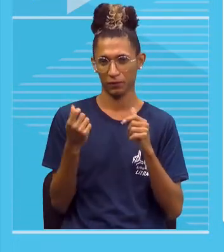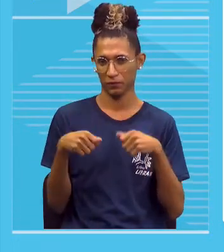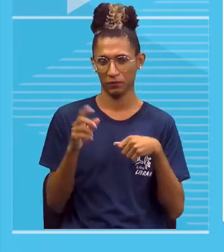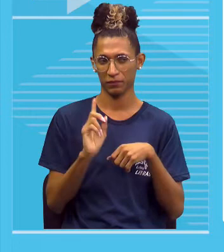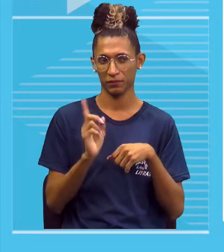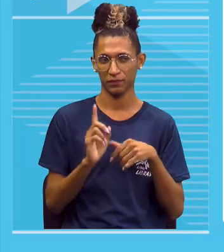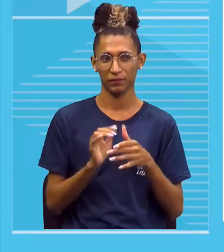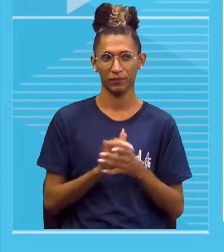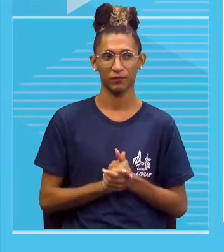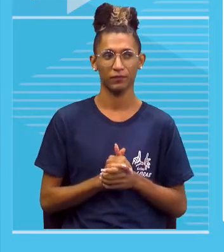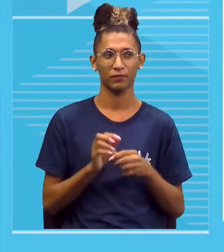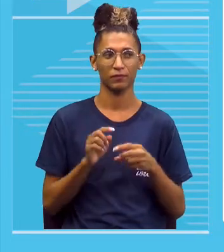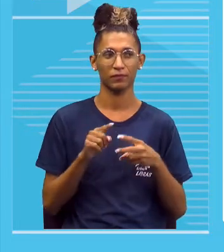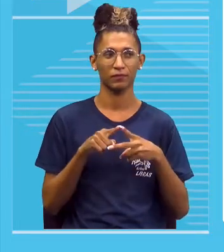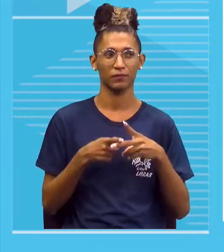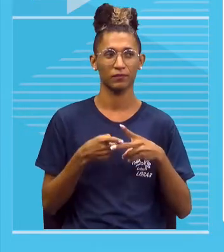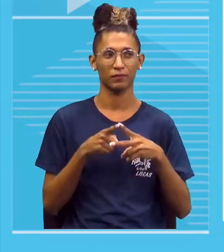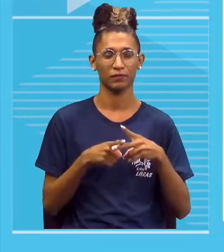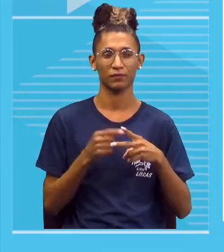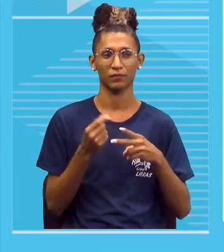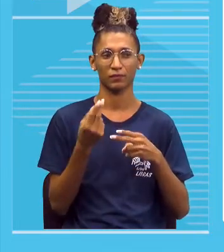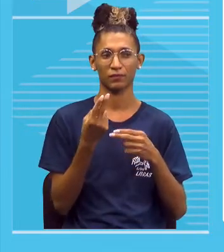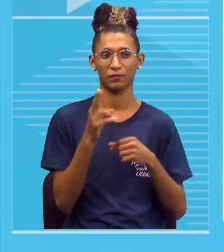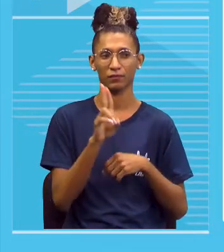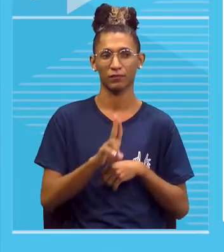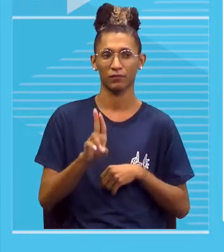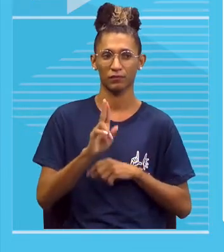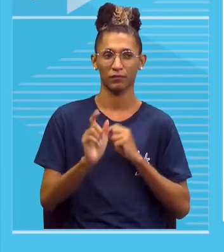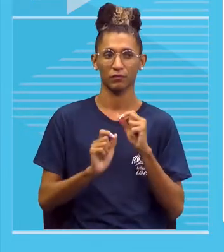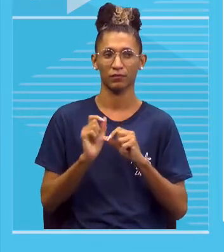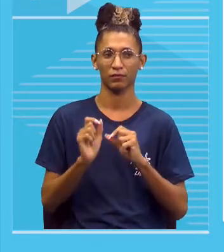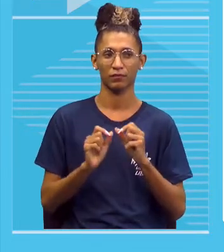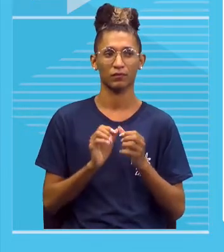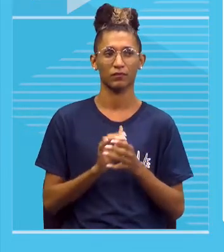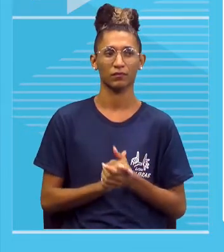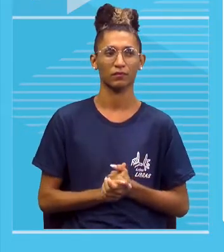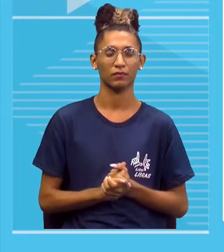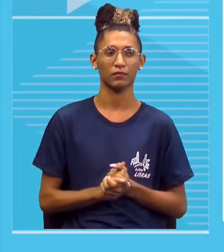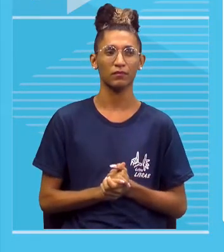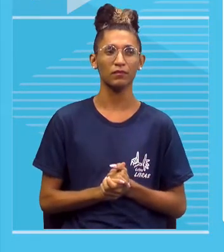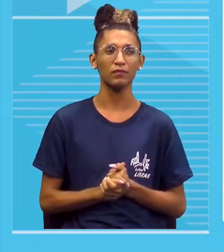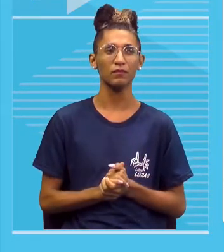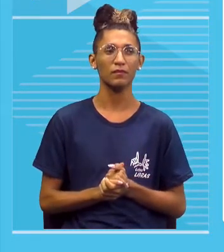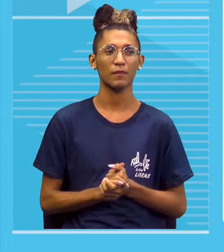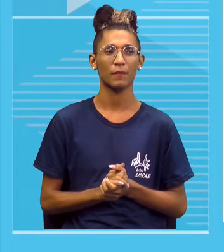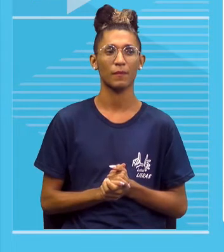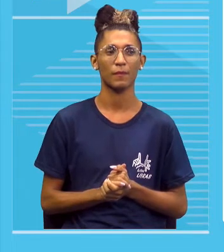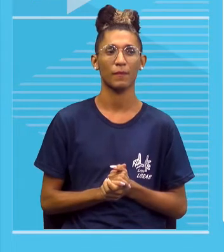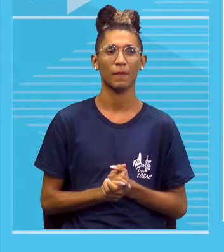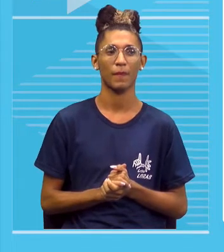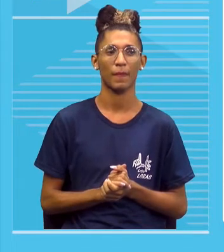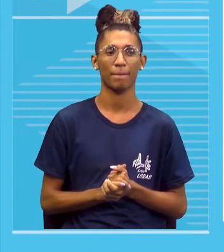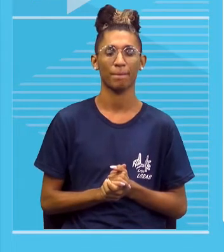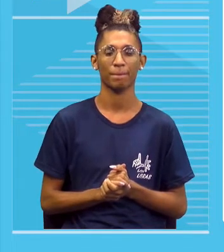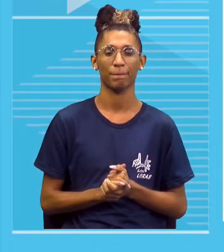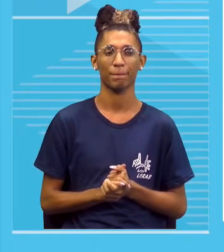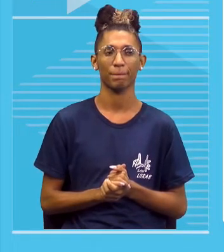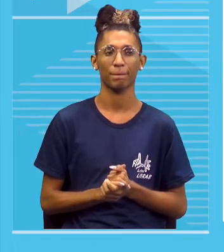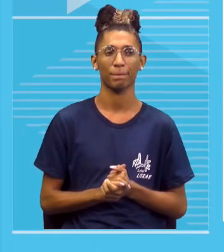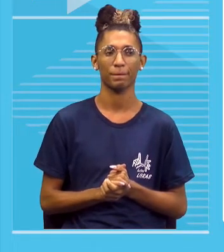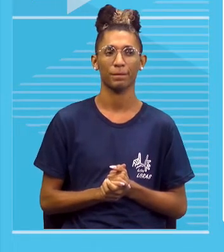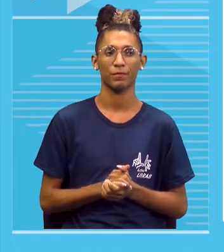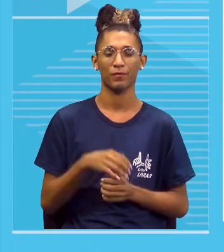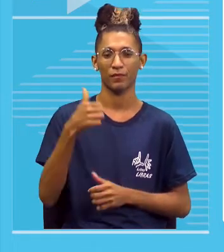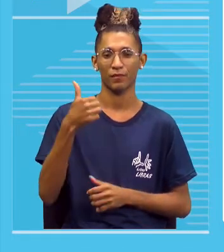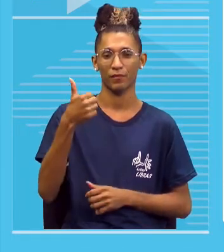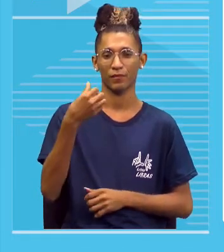ângulo que eu estou utilizando jovem dói duas vezes né o ângulo que eu estou utilizando volta aqui ó é o